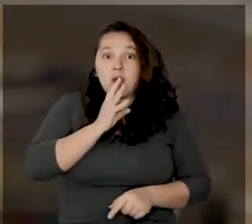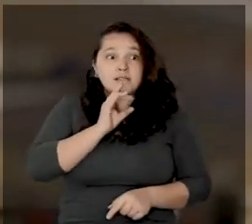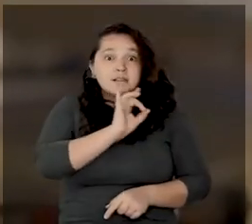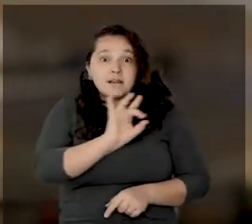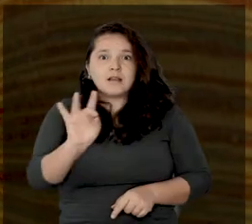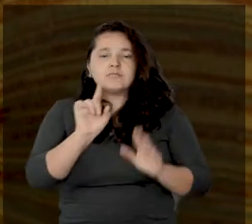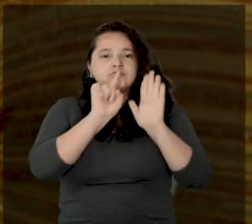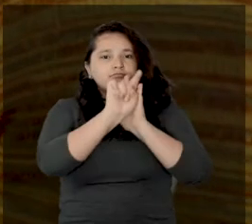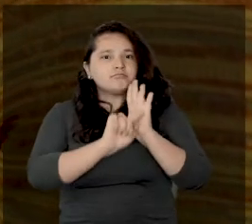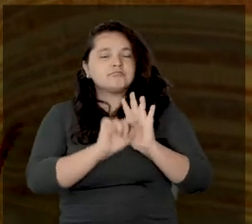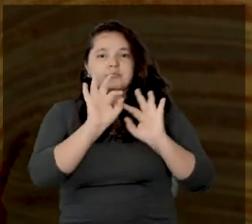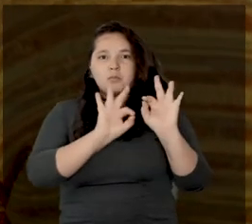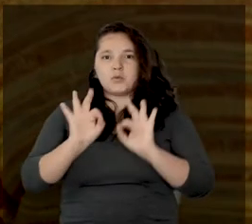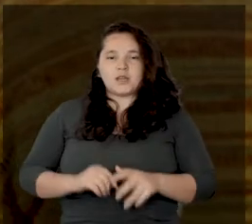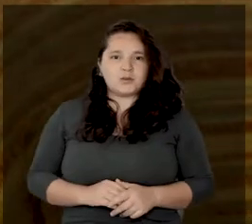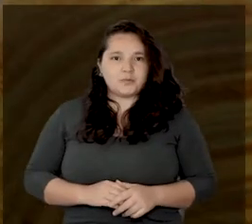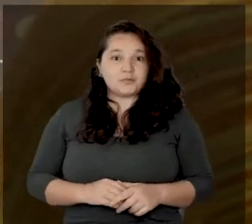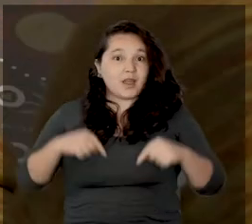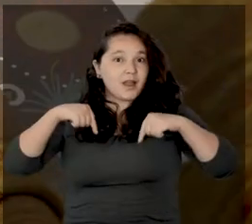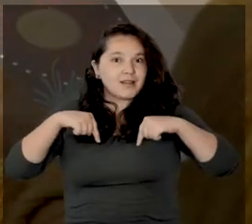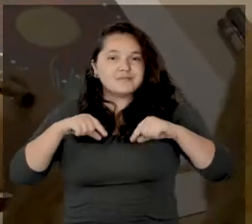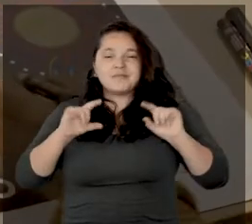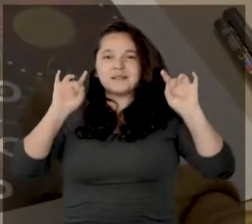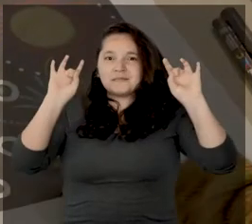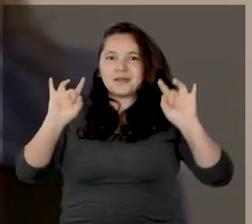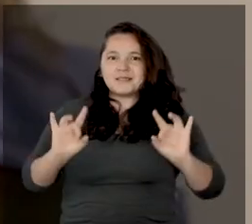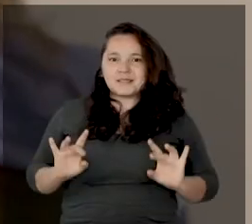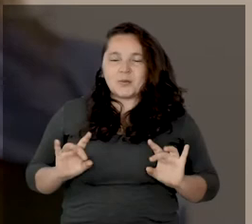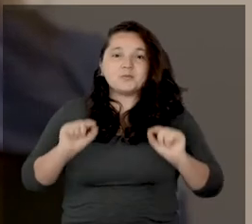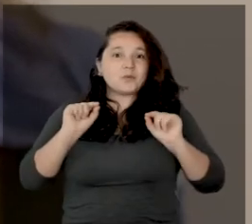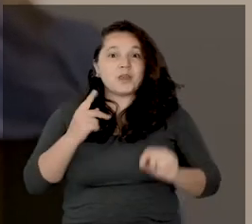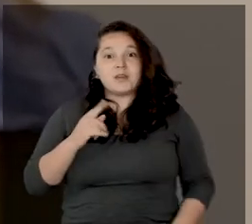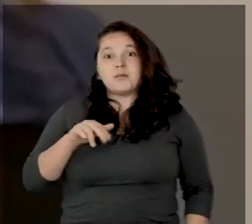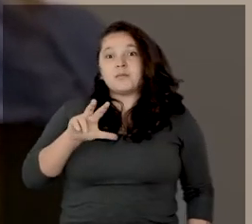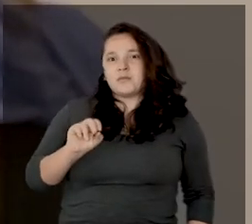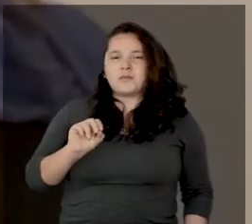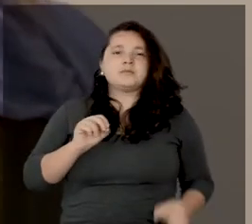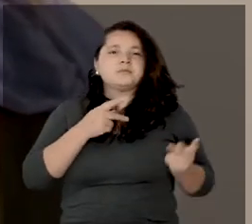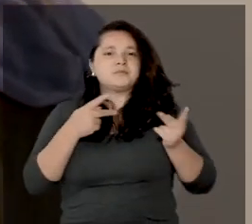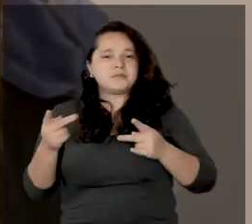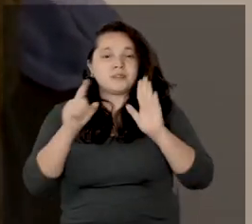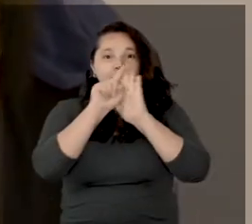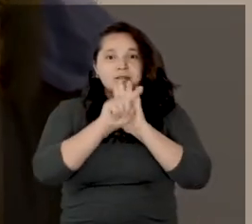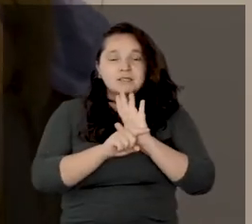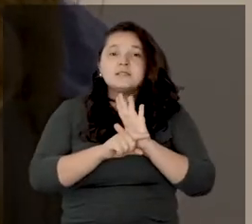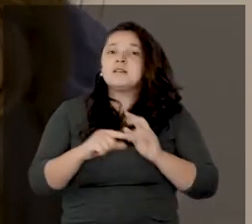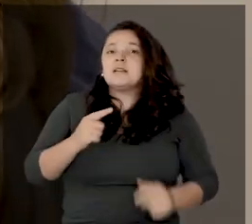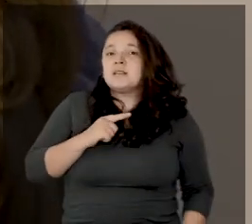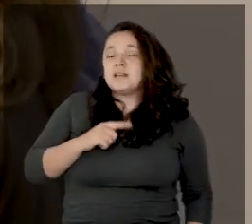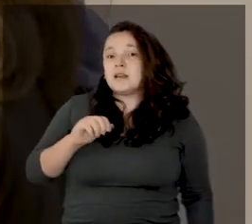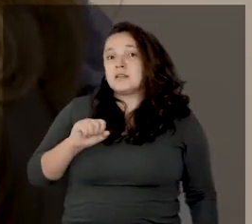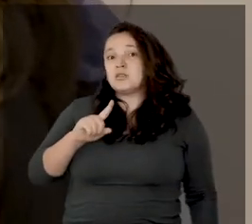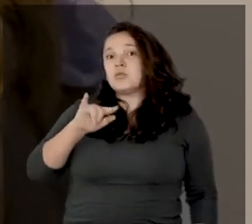pesquisas. Nesta edição especial do Pivô Pesquisa Visita, a artista Sofia Pinheiro conversa com o artista